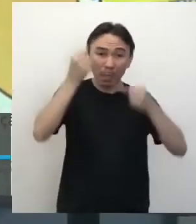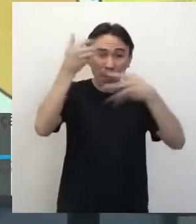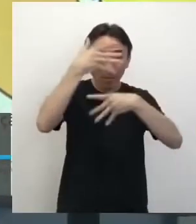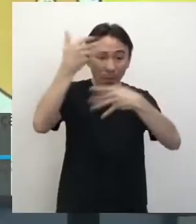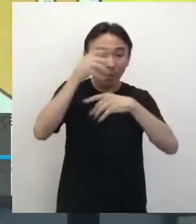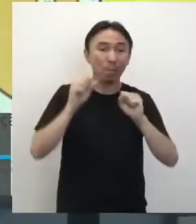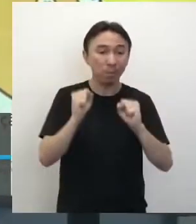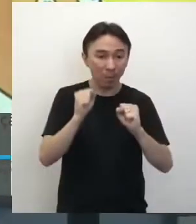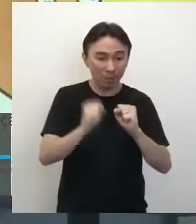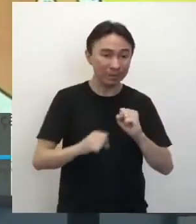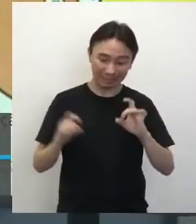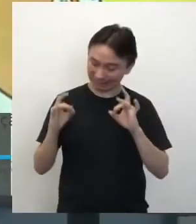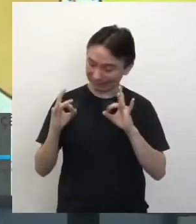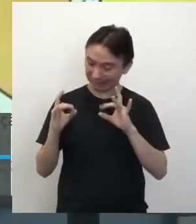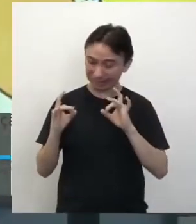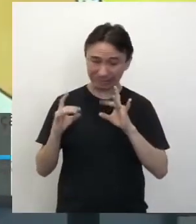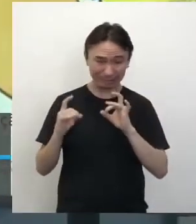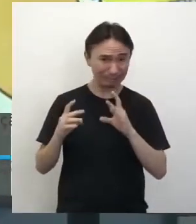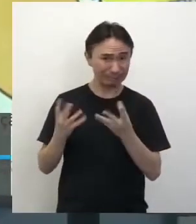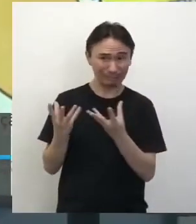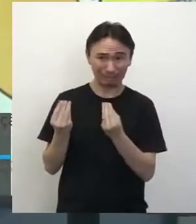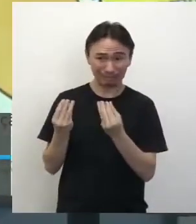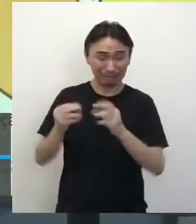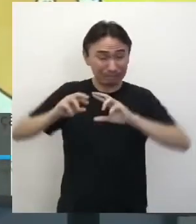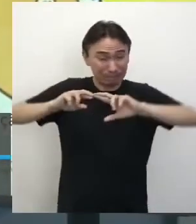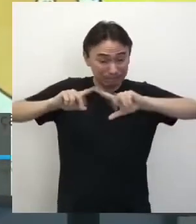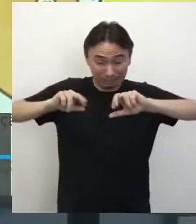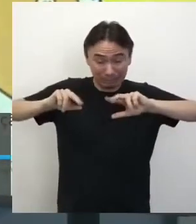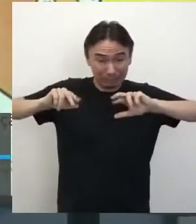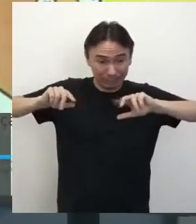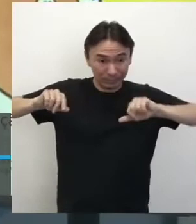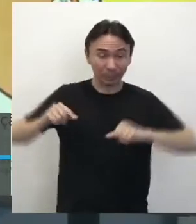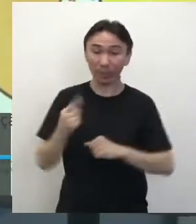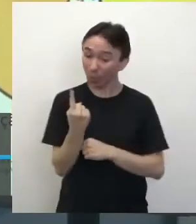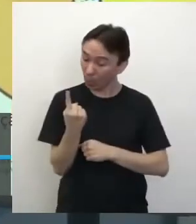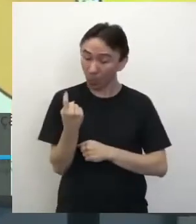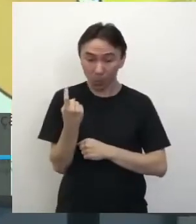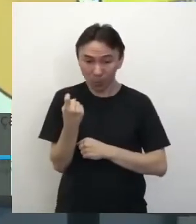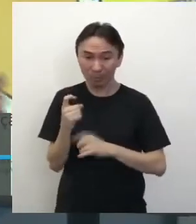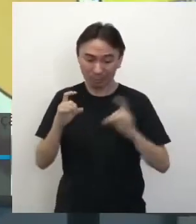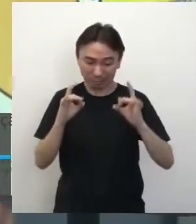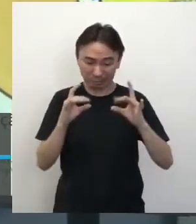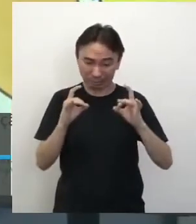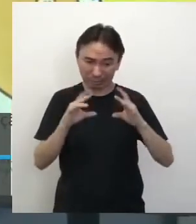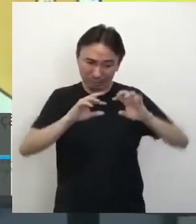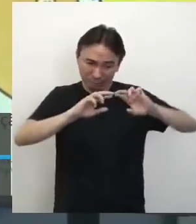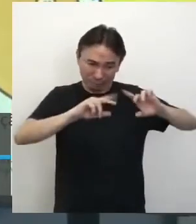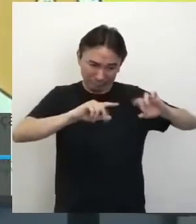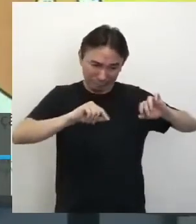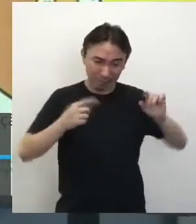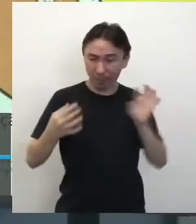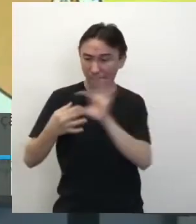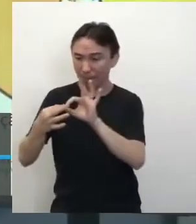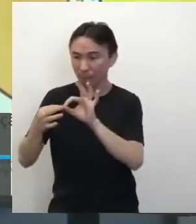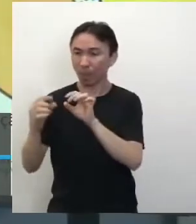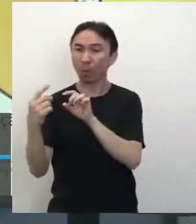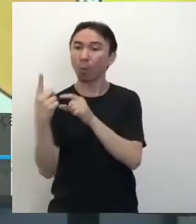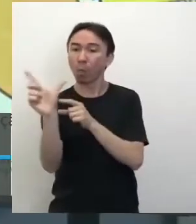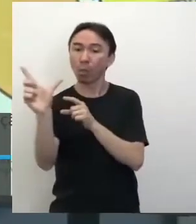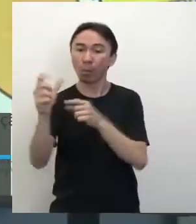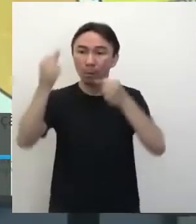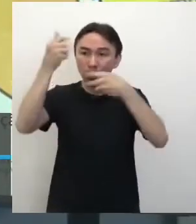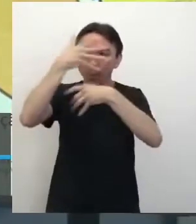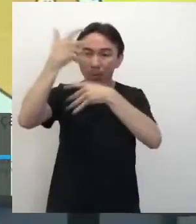sinapses. Então, olha só, um neurônio faz centenas de sinapses, aí se liga a outro neurônio que também faz centenas de sinapses, e aí a